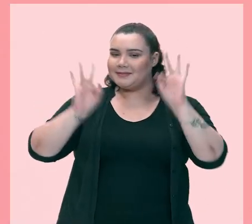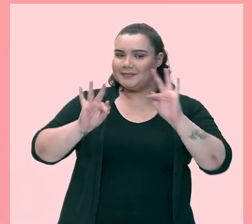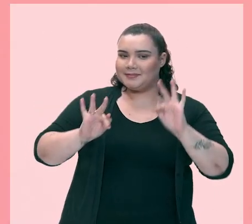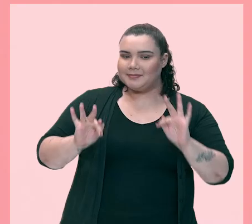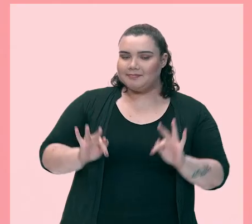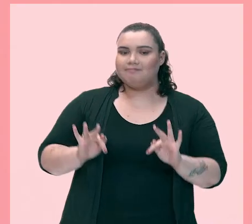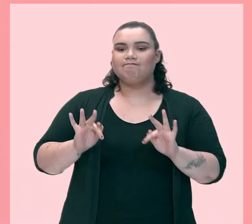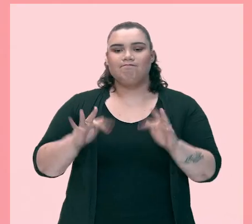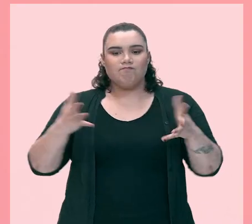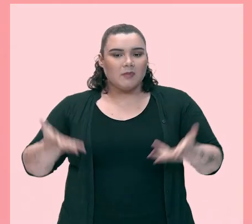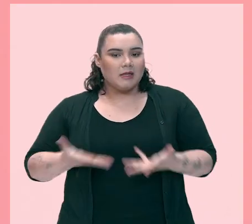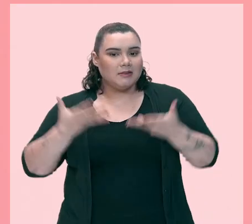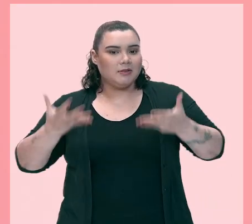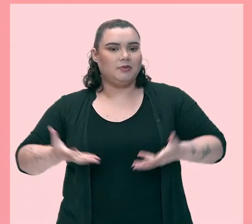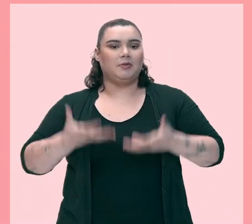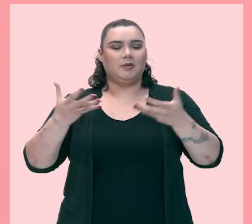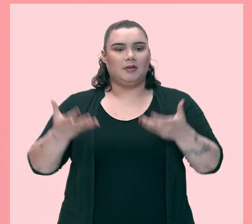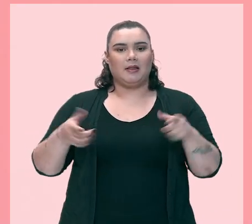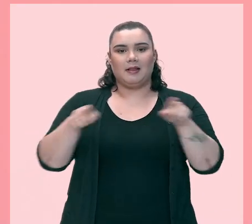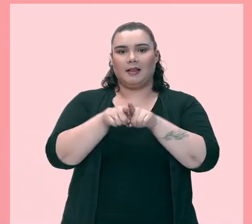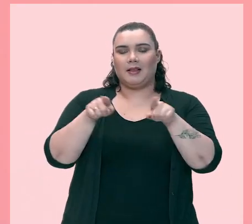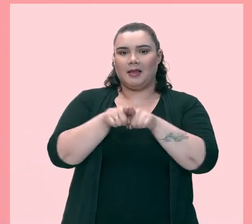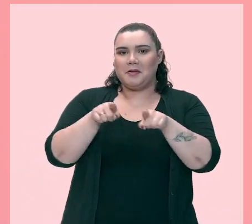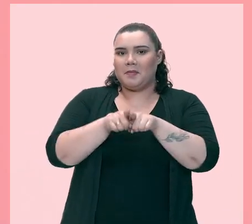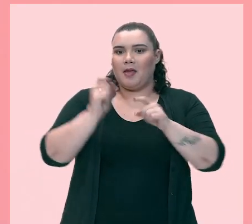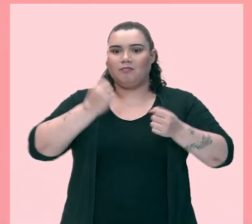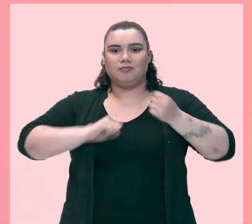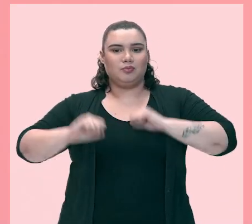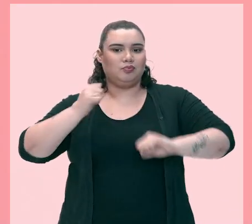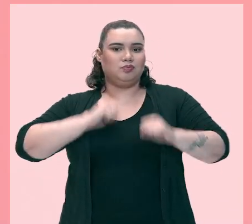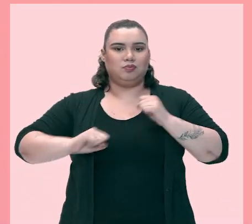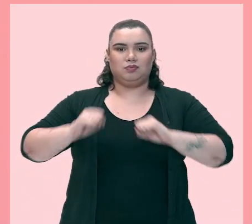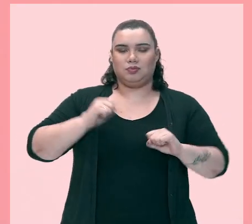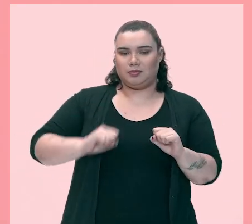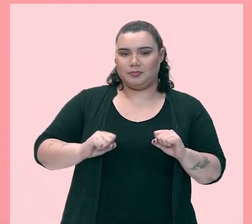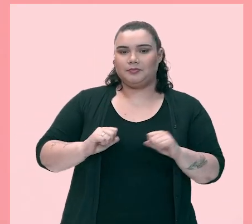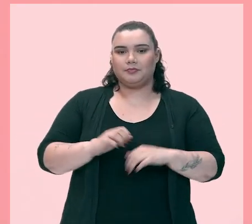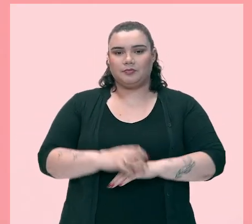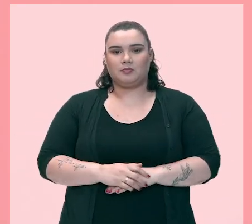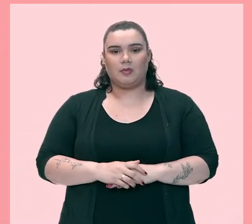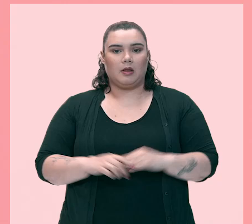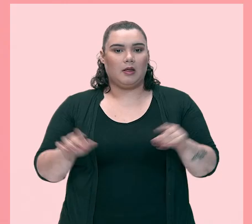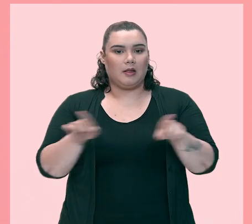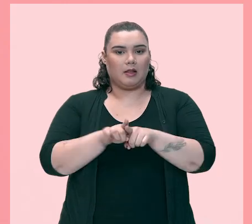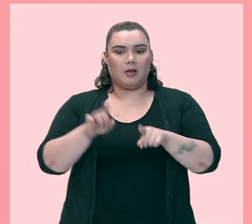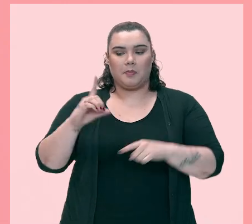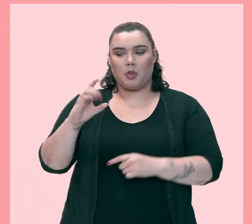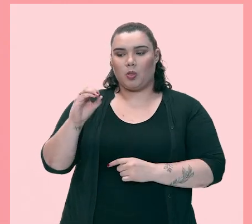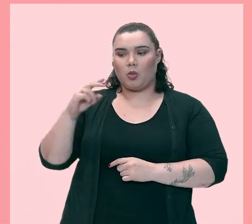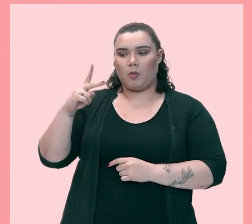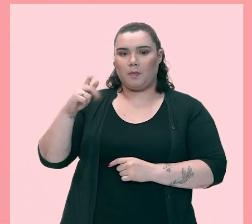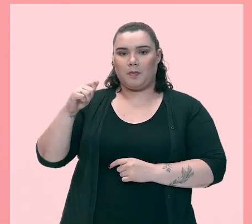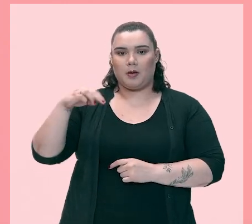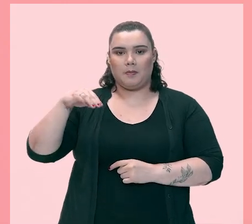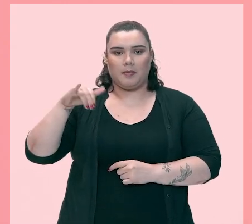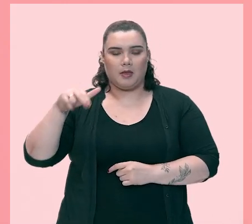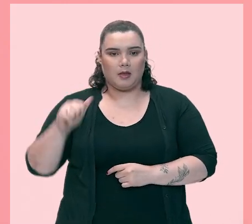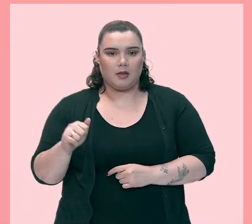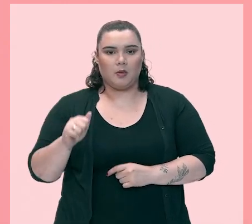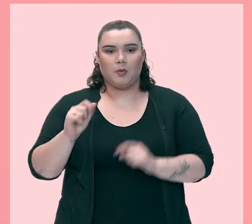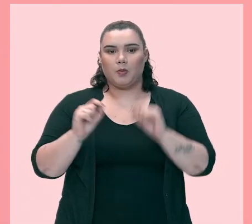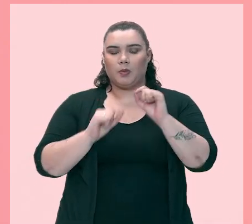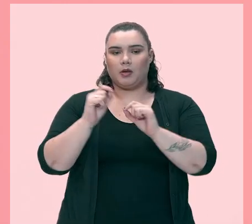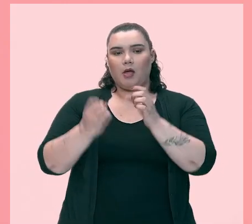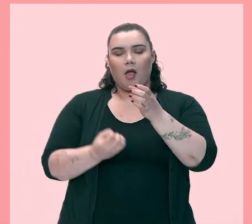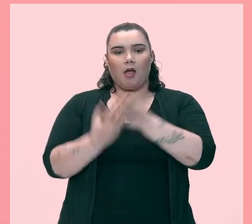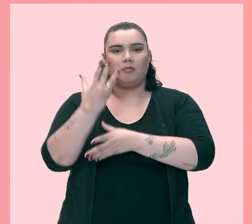como felicidade, motivação e também a euforia. Além disso, a dopamina é responsável